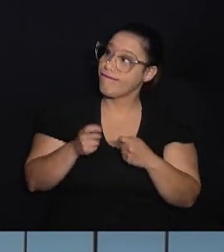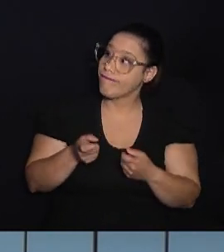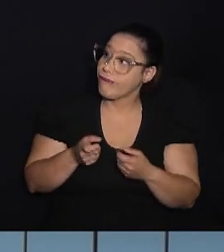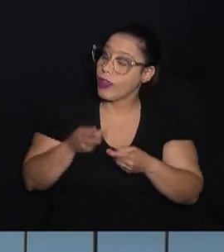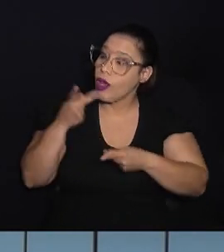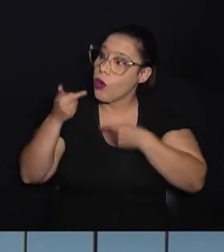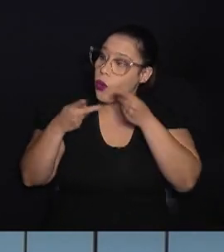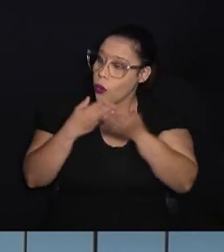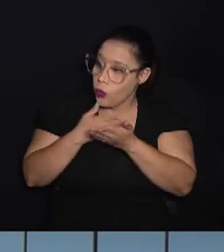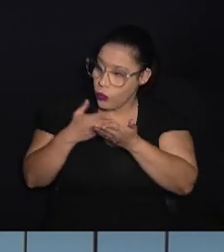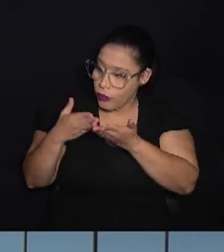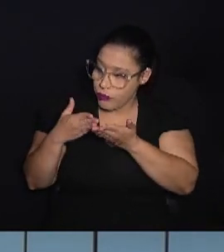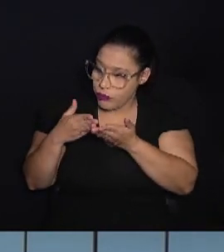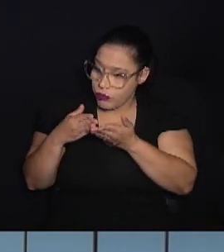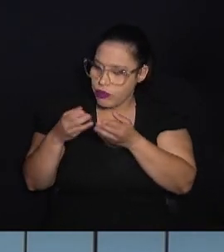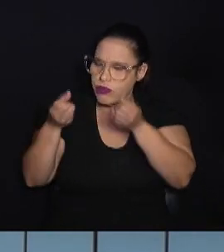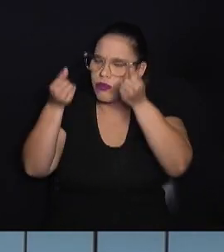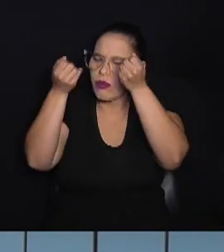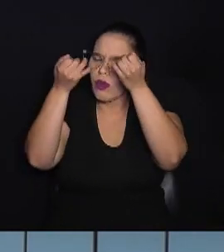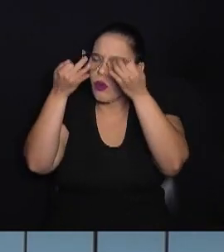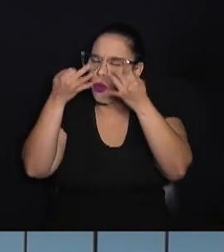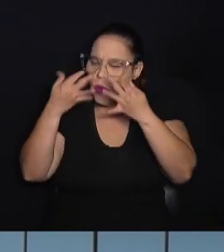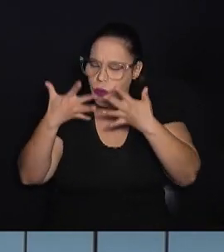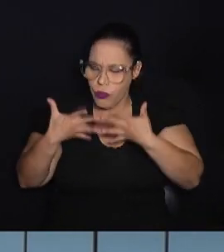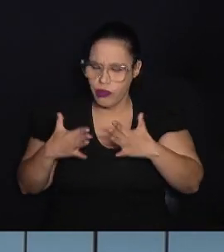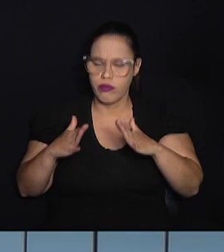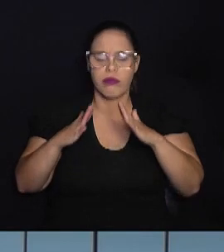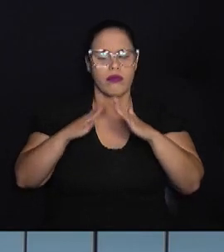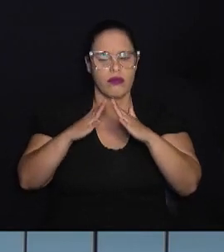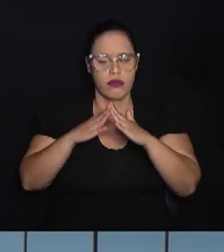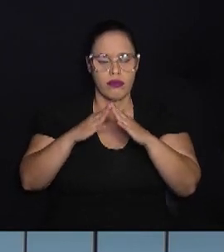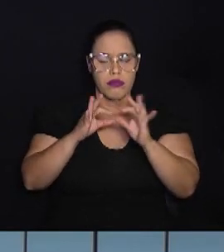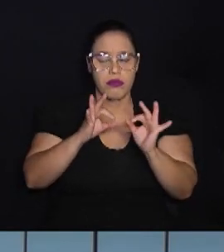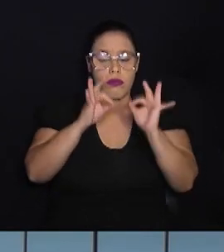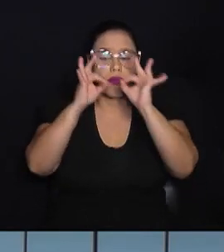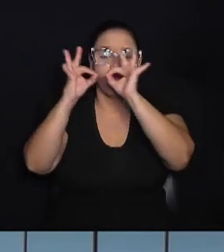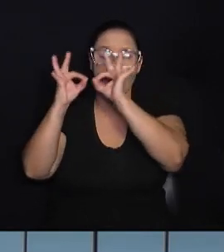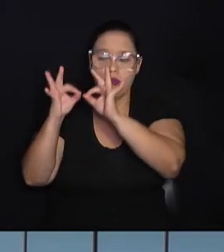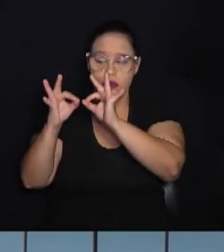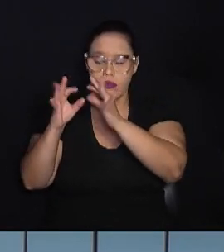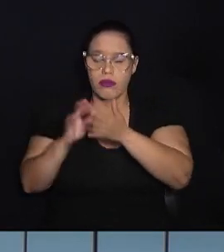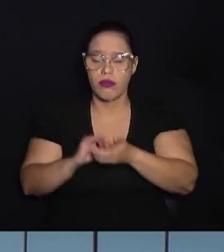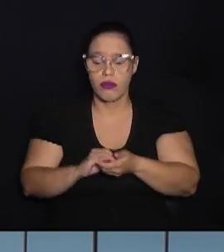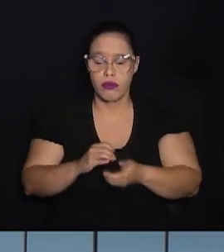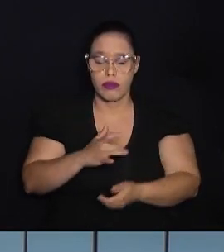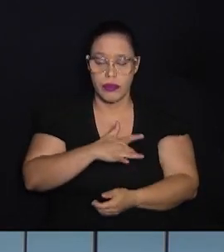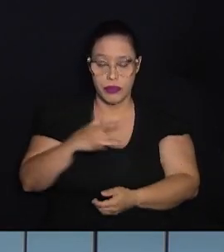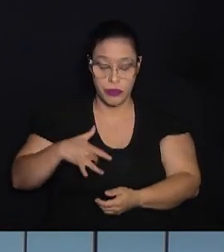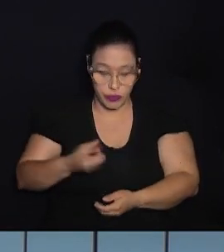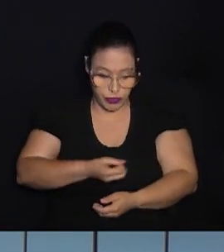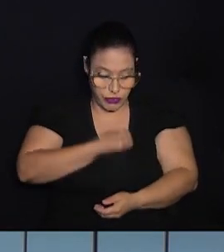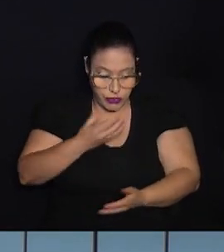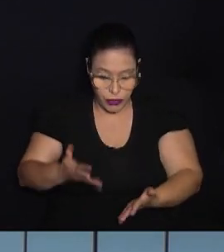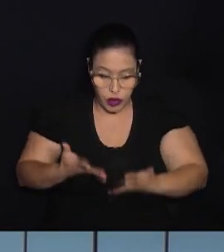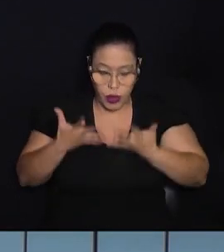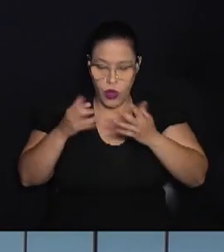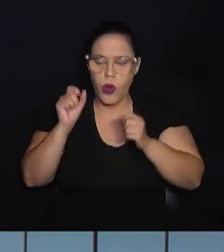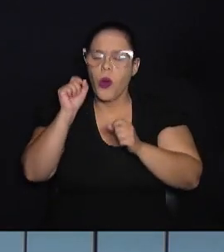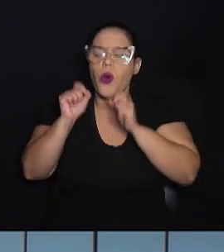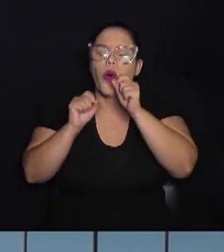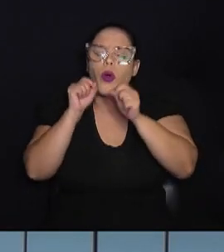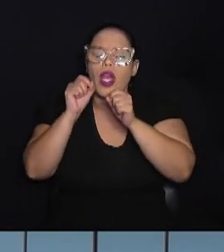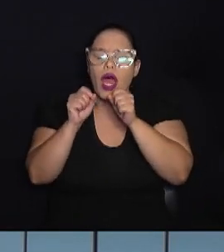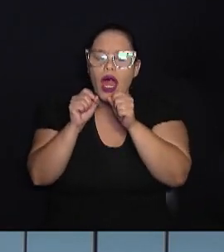Vamos começar então explicando, para o pessoal de casa, quem está acompanhando aqui o Saúde é Vida, o que é o